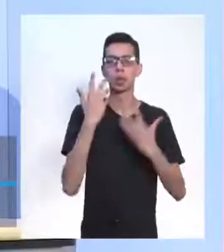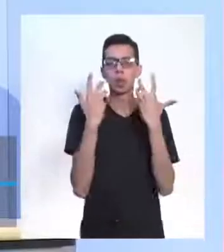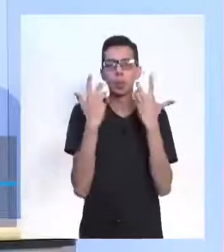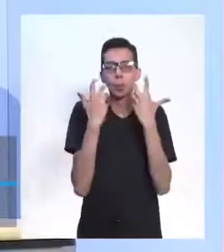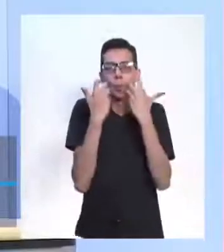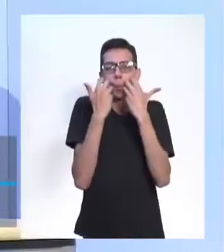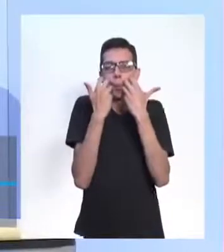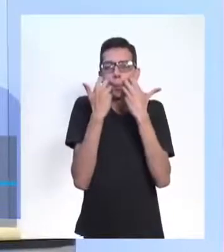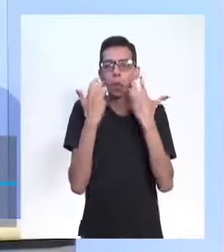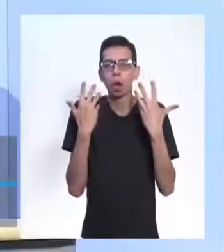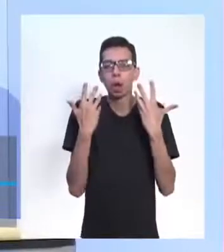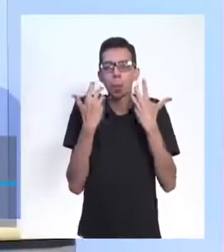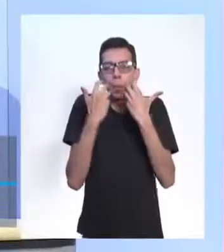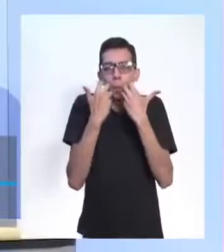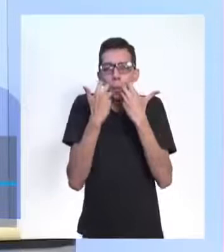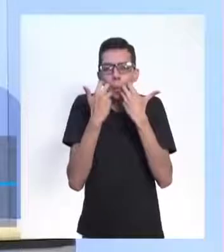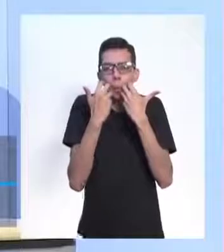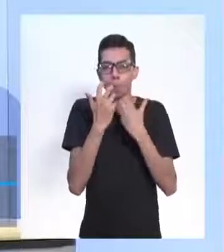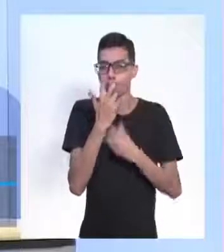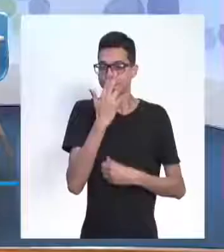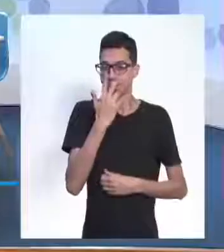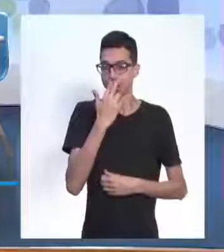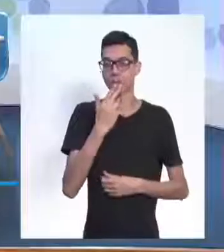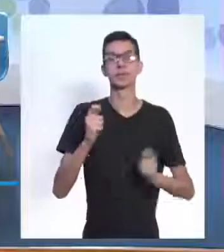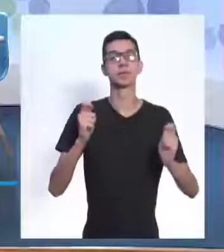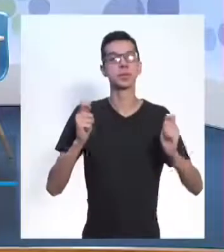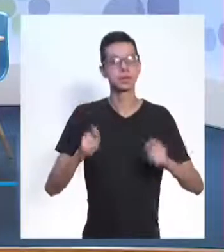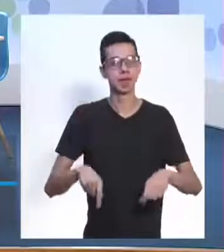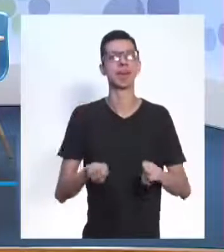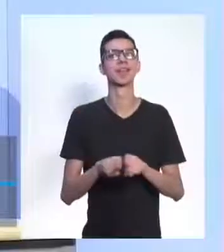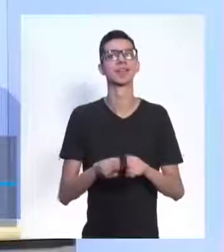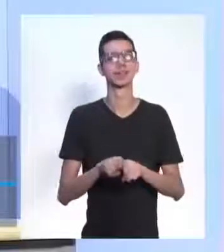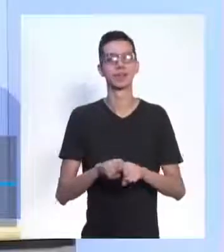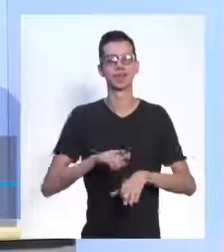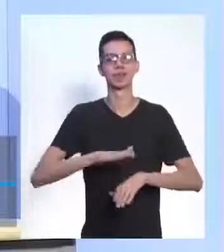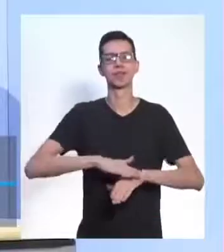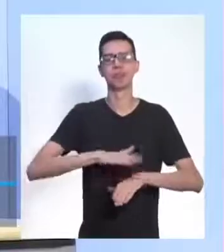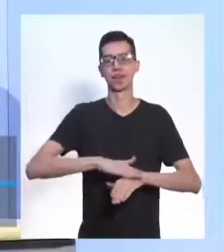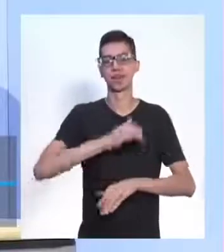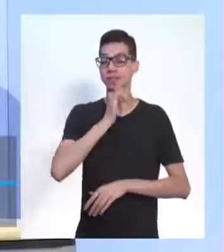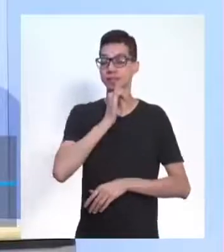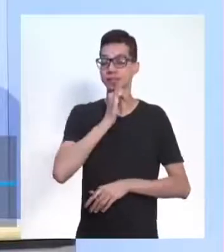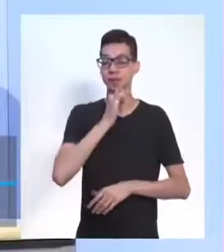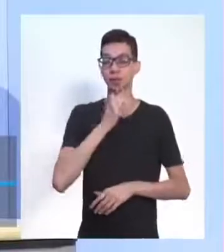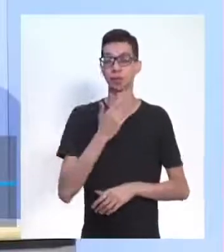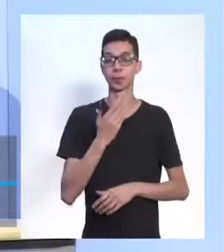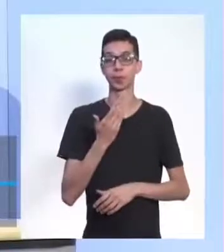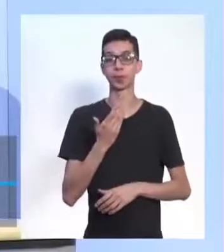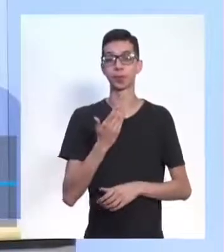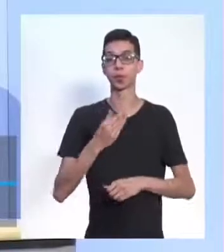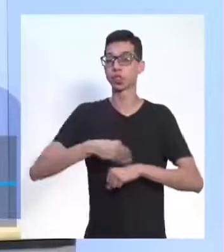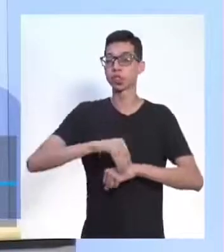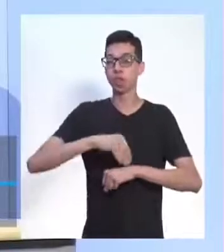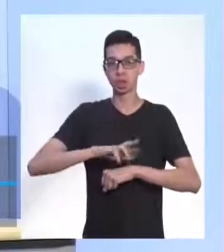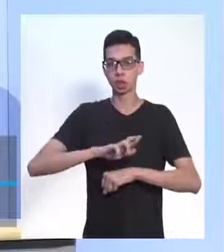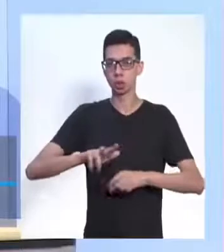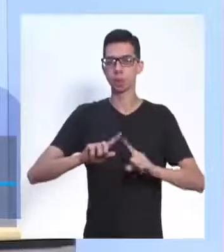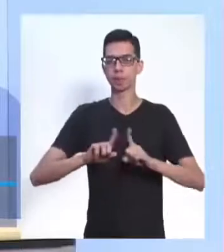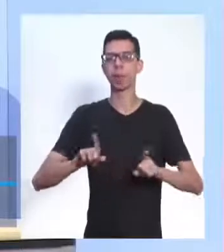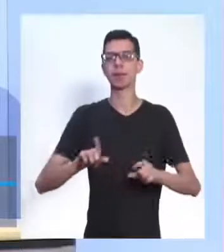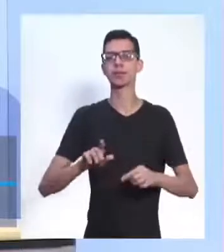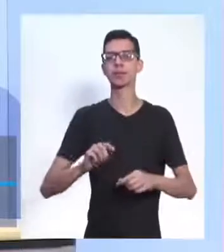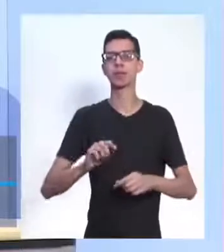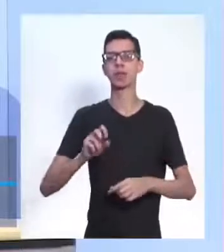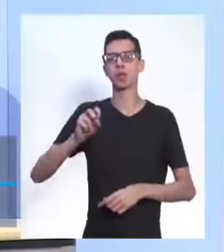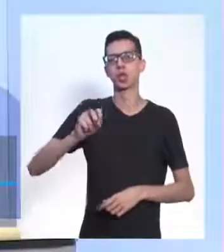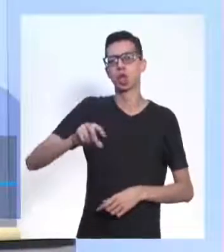face. E, inclusive, a gente pode conseguir fazer isso até de maneira, né, claro, não é muito recomendável, apesar que é uma coisa não tóxica, né, que vocês podem